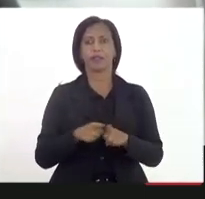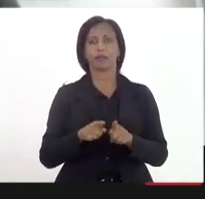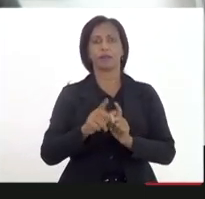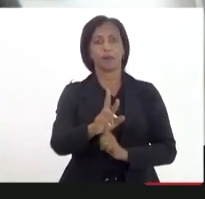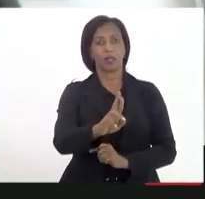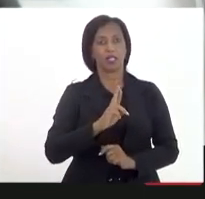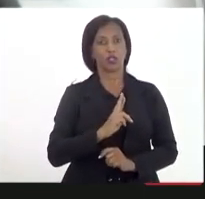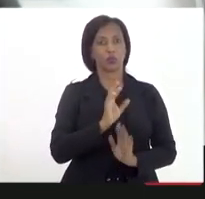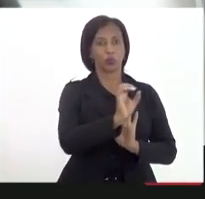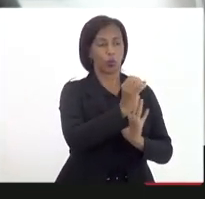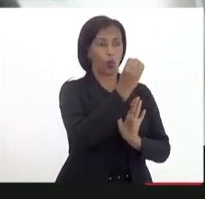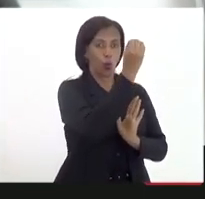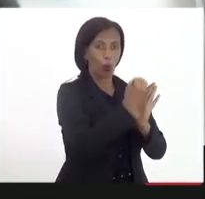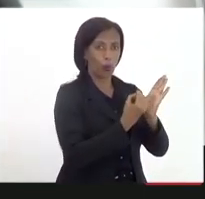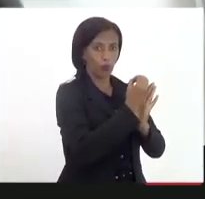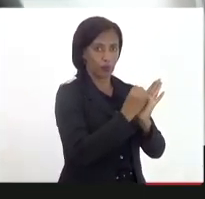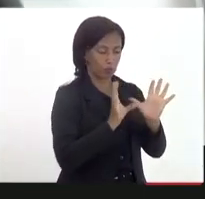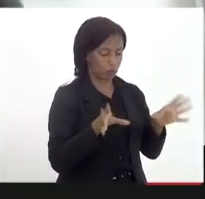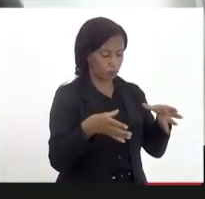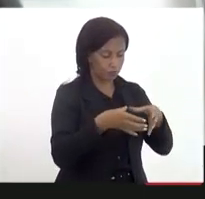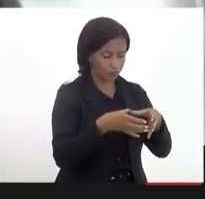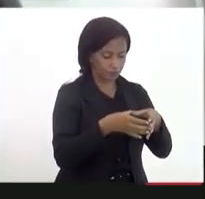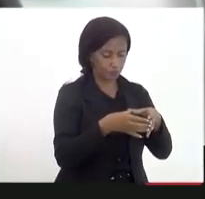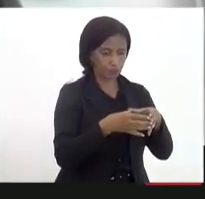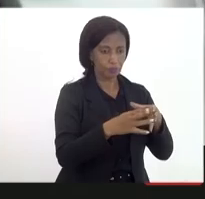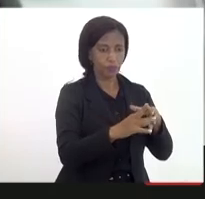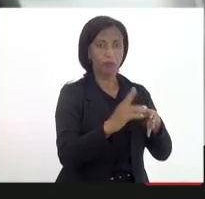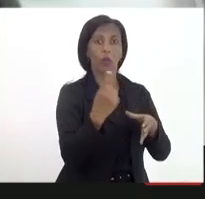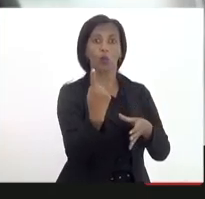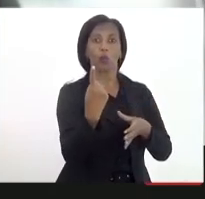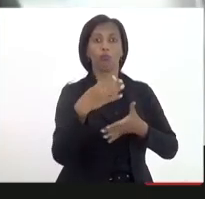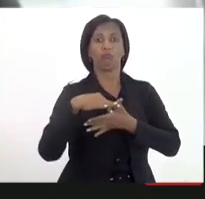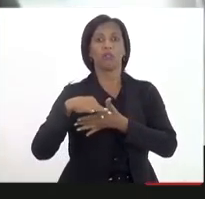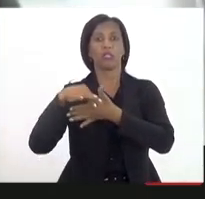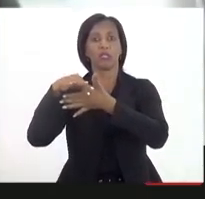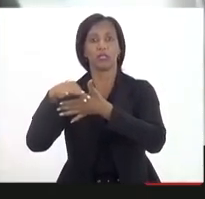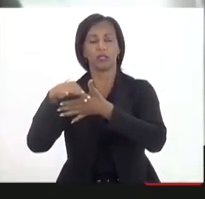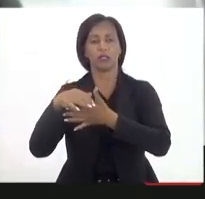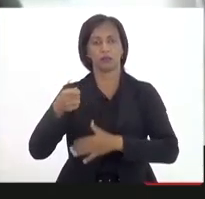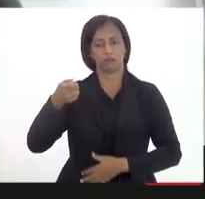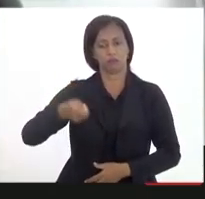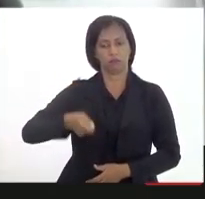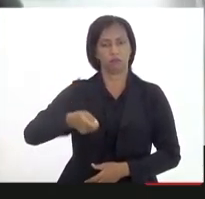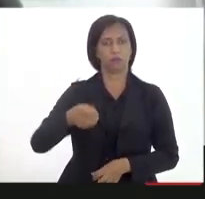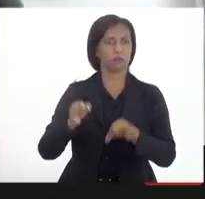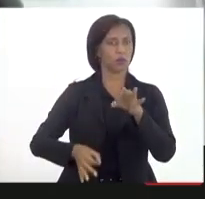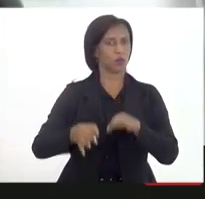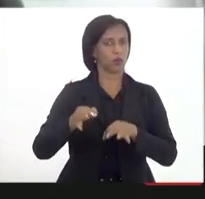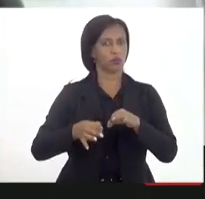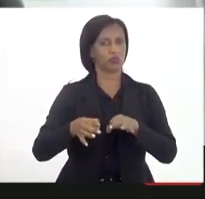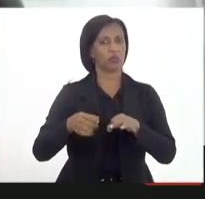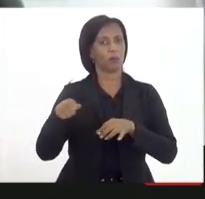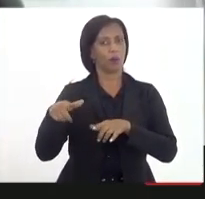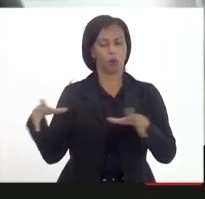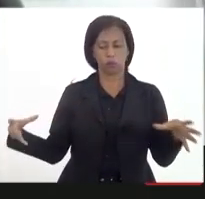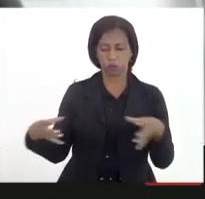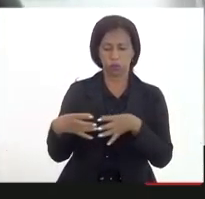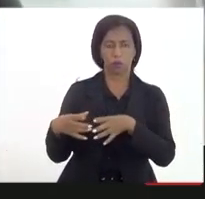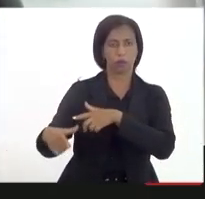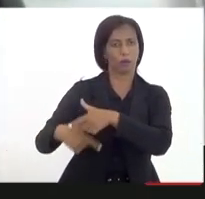respondeu o Ofício encaminhado pela comissão inchando um representante do tribunal de justiça para compor esse grupo de